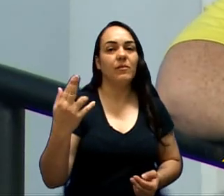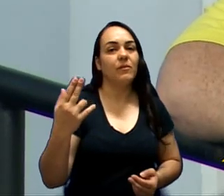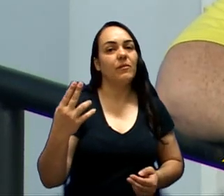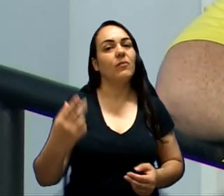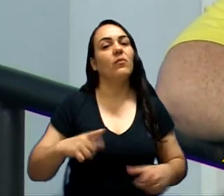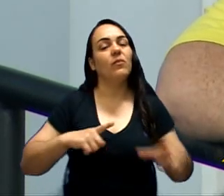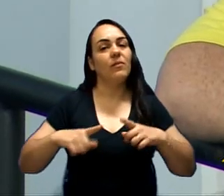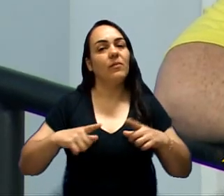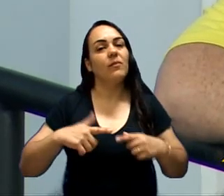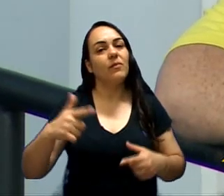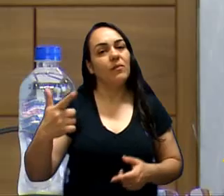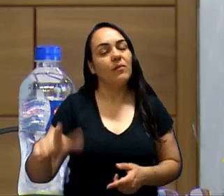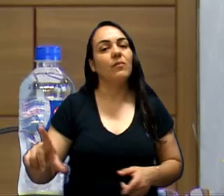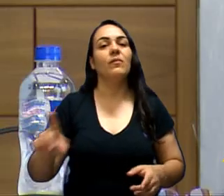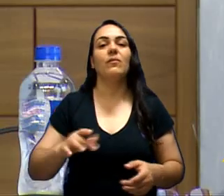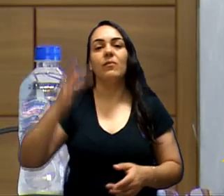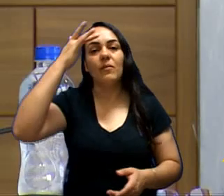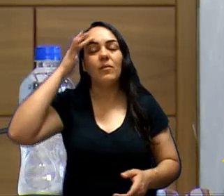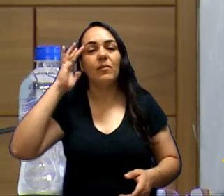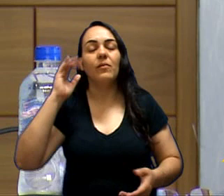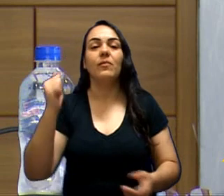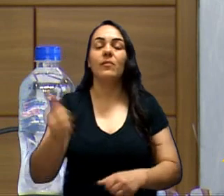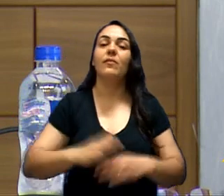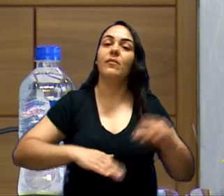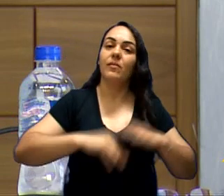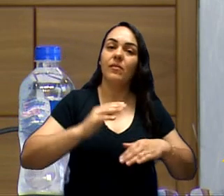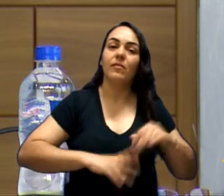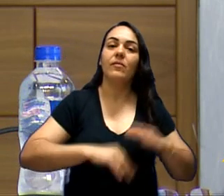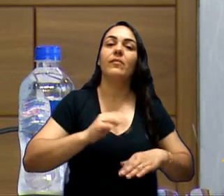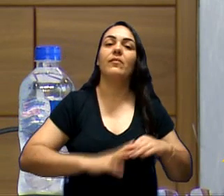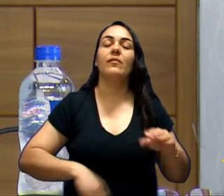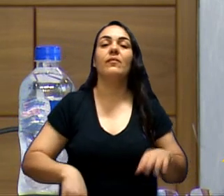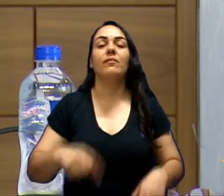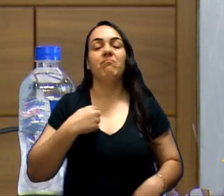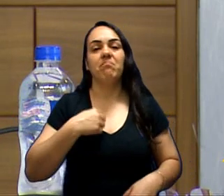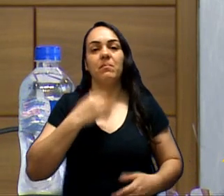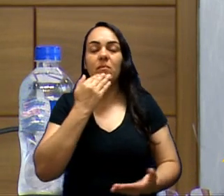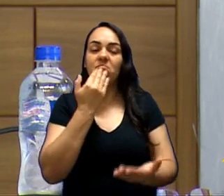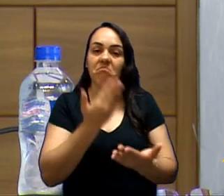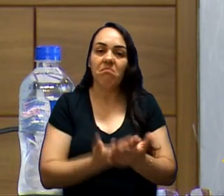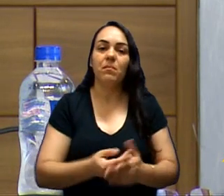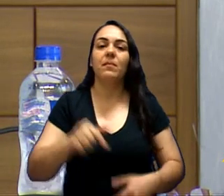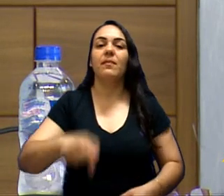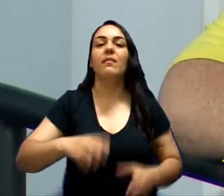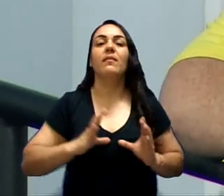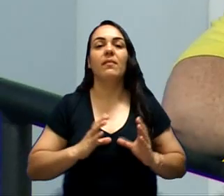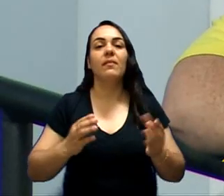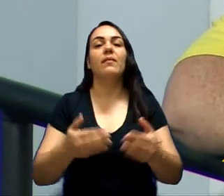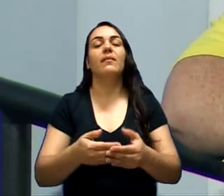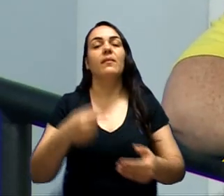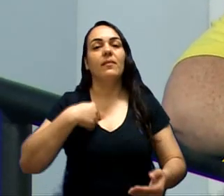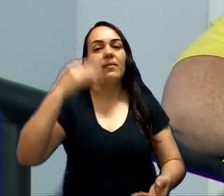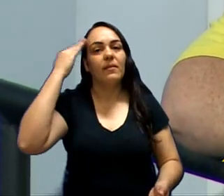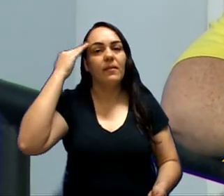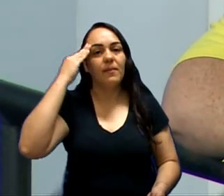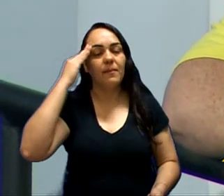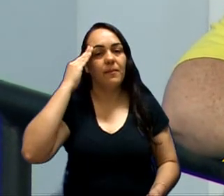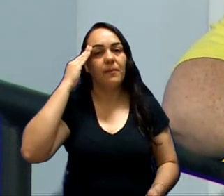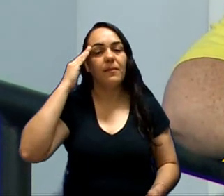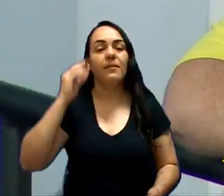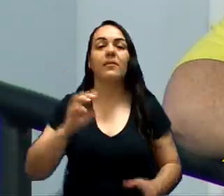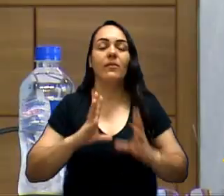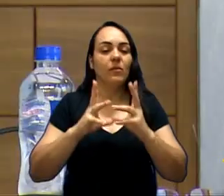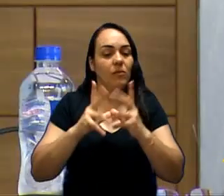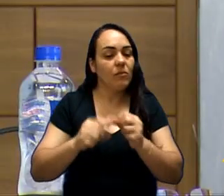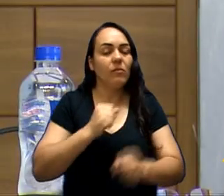Então, Fernando, você receba aqui a admiração deste presidente, desta casa, em saber que